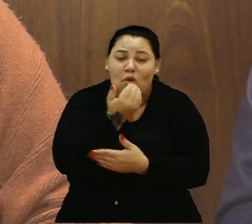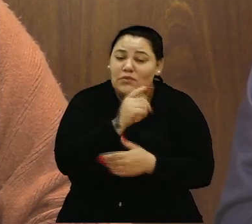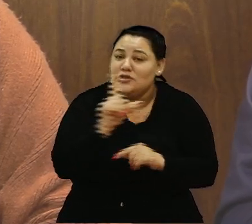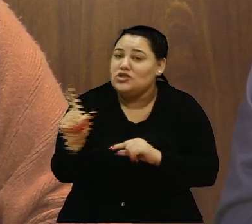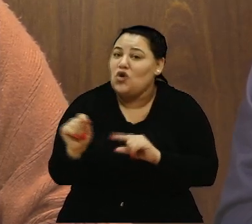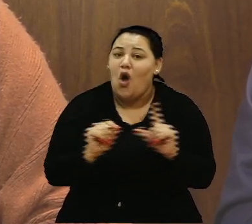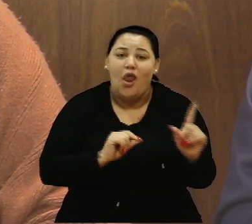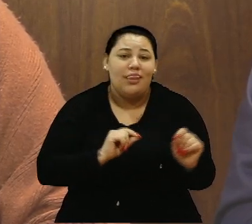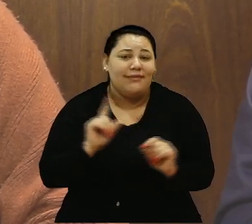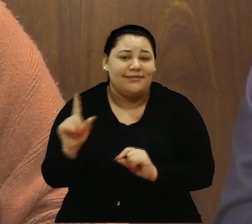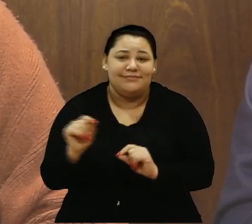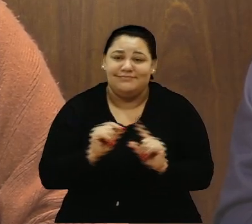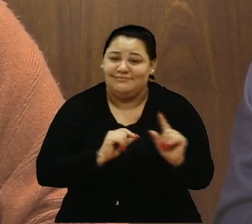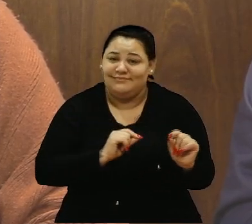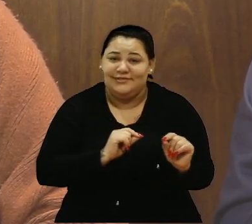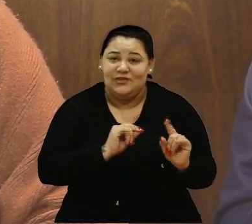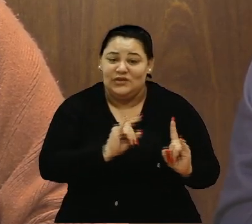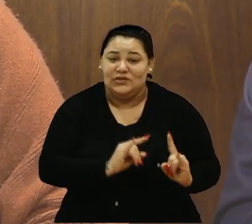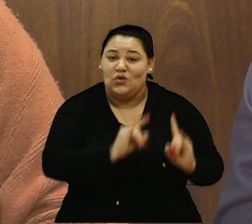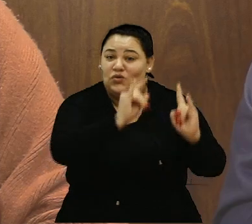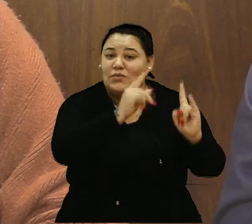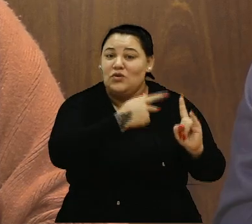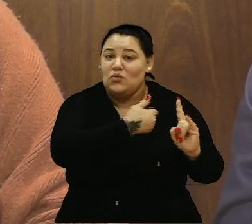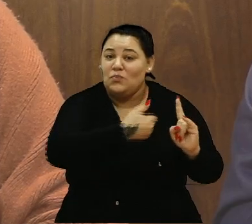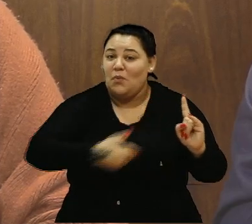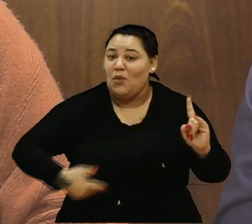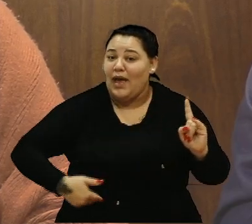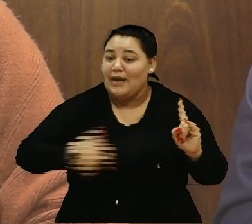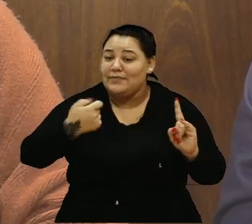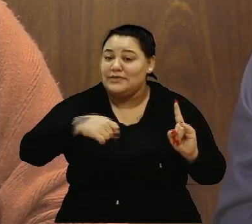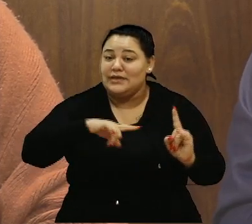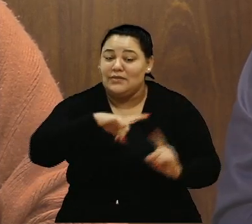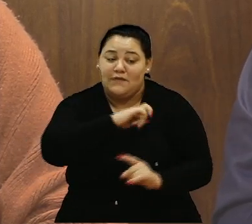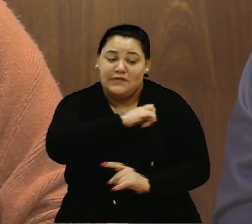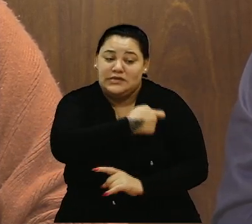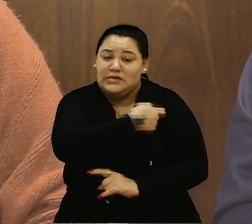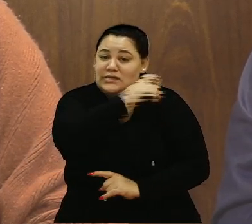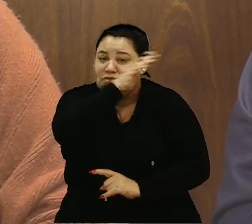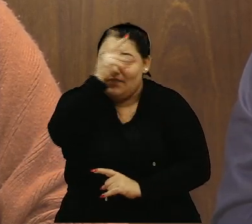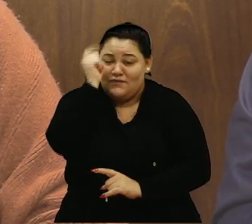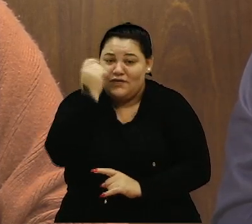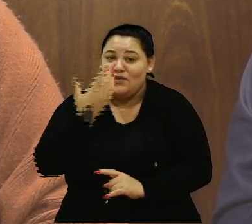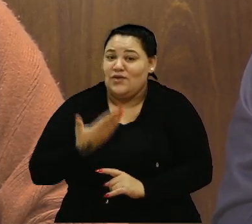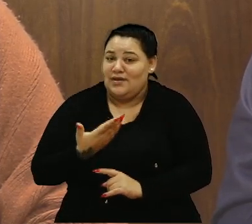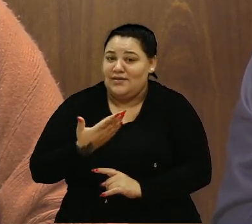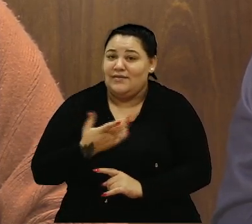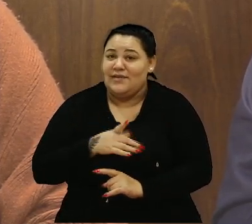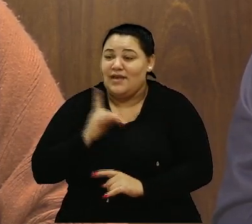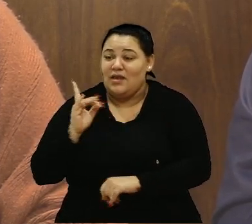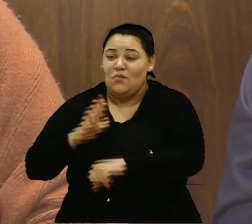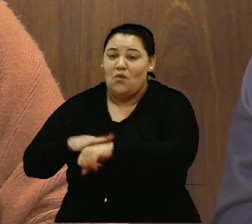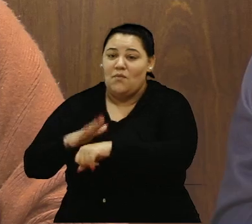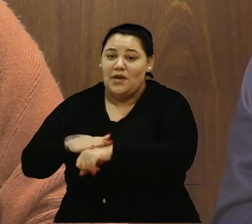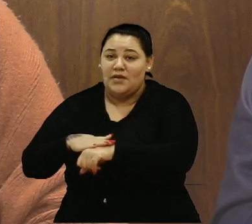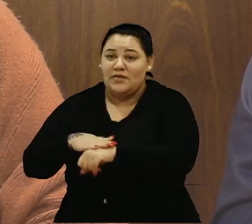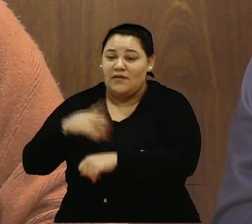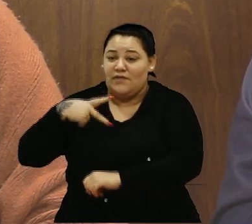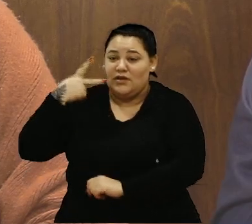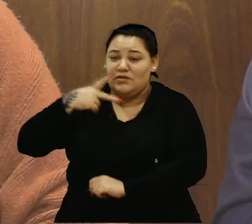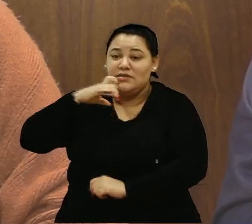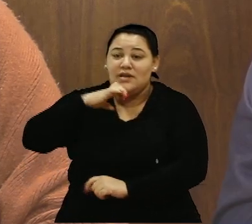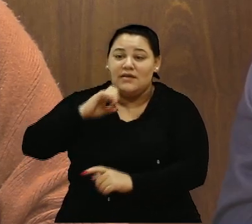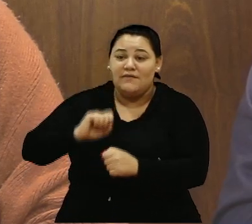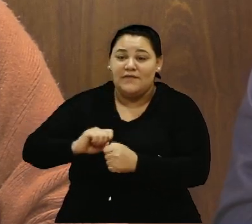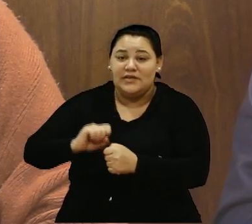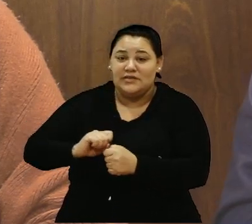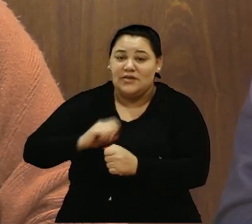ditos populares, né, tem que ter uma fiscalização por parte da Prefeitura. Naquele momento, a vereadora Estela fez uma fala que eu acho que